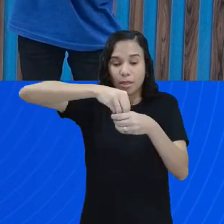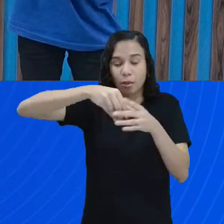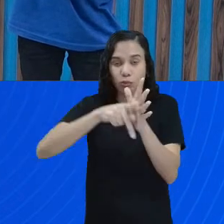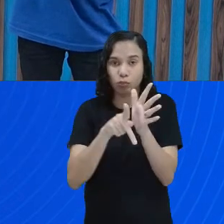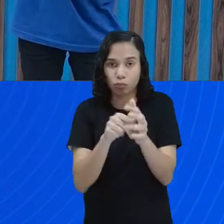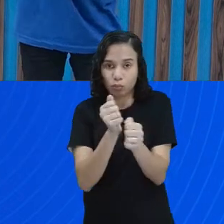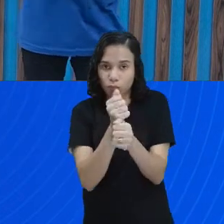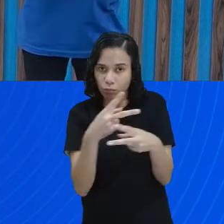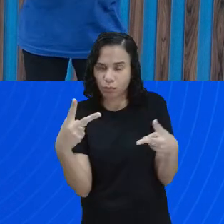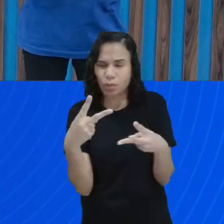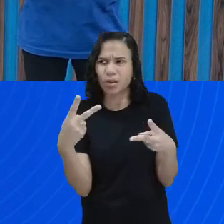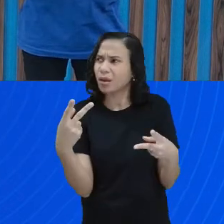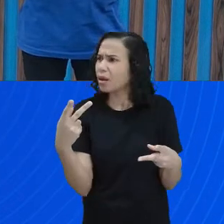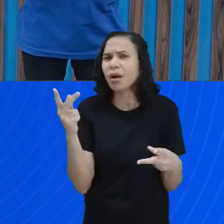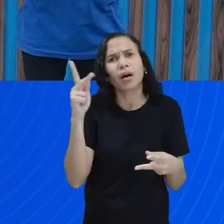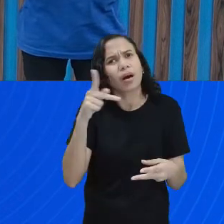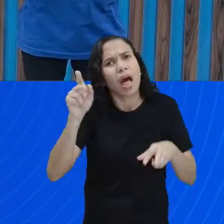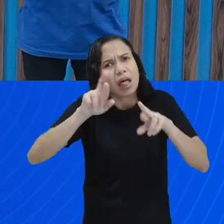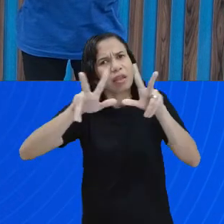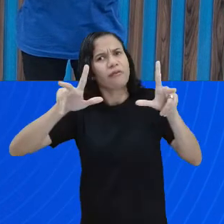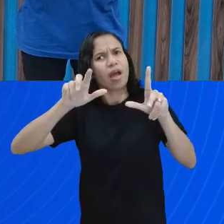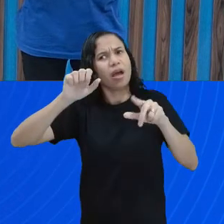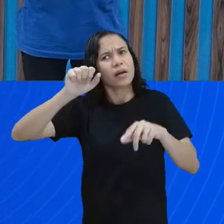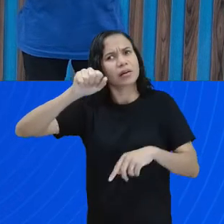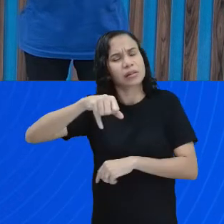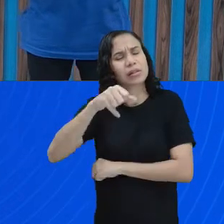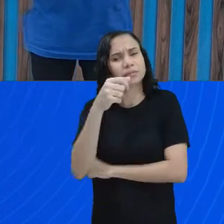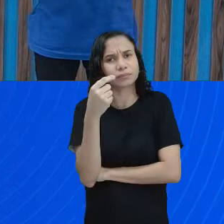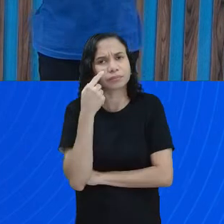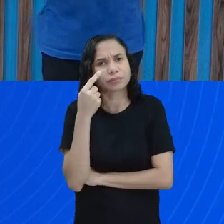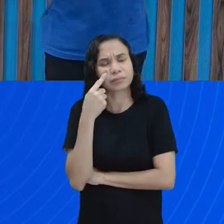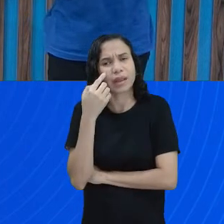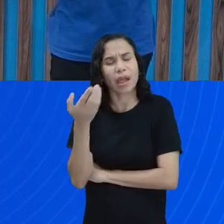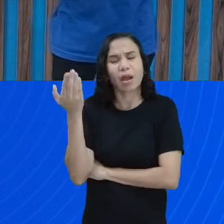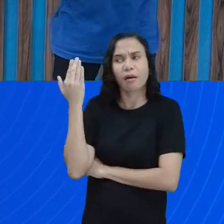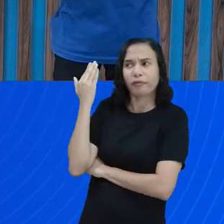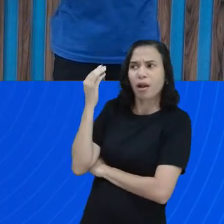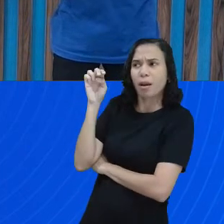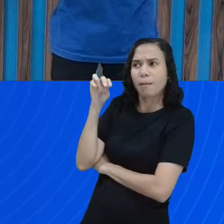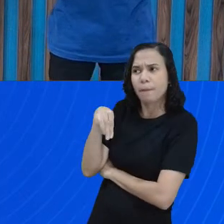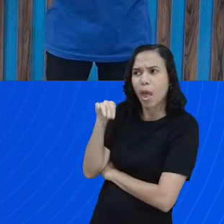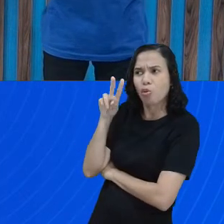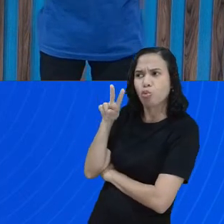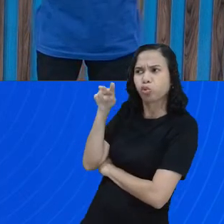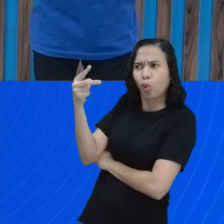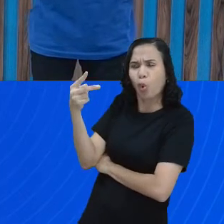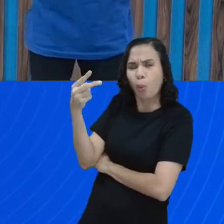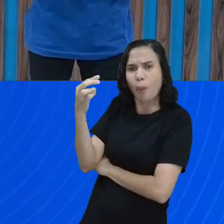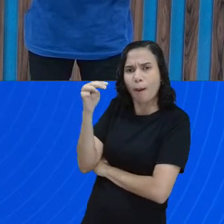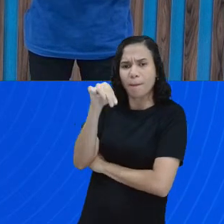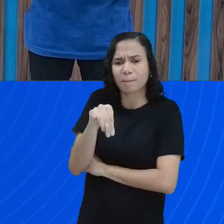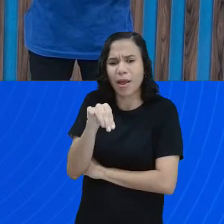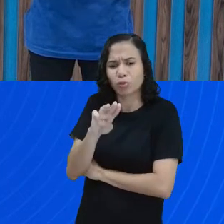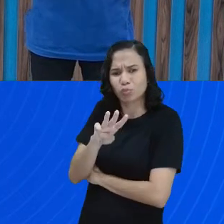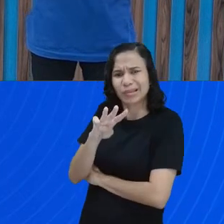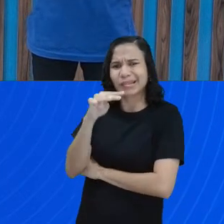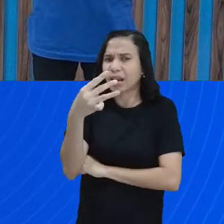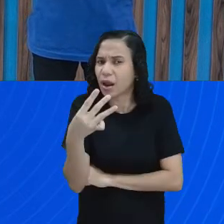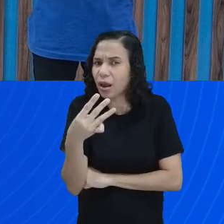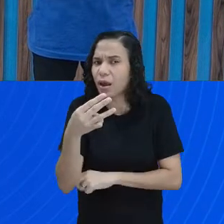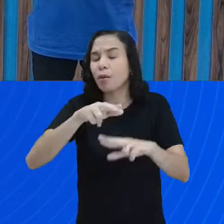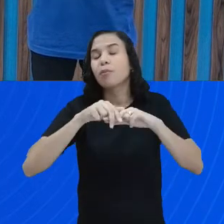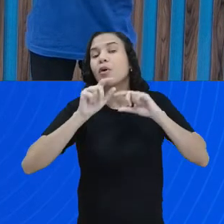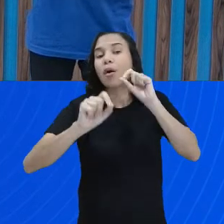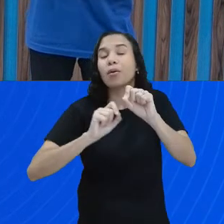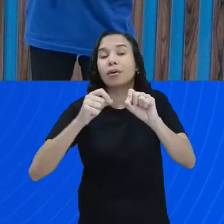de algo. Ô, Ricardinho, tem uma diferença. Agora há pouco tu falasse que era metros quadrados, e agora tá falando de metros cúbicos, porque